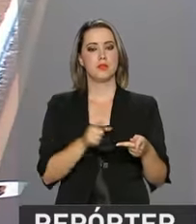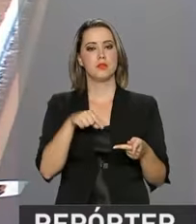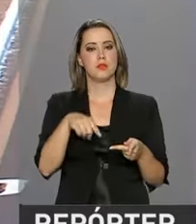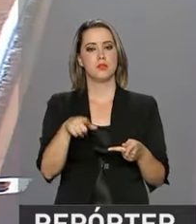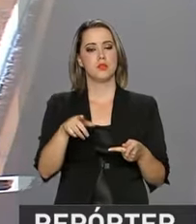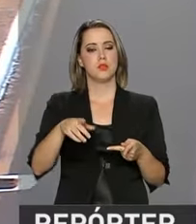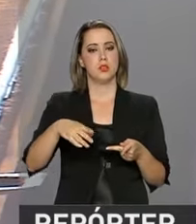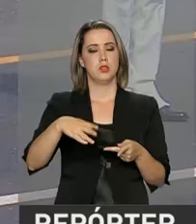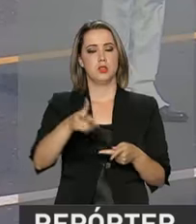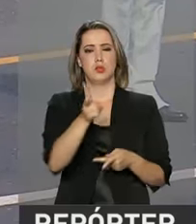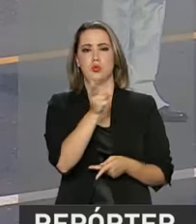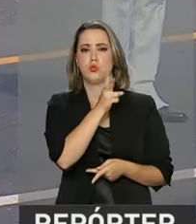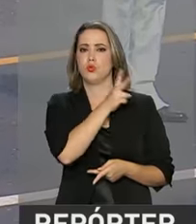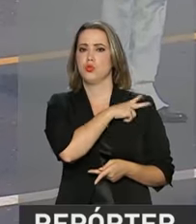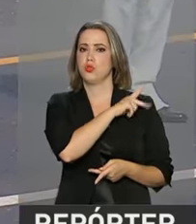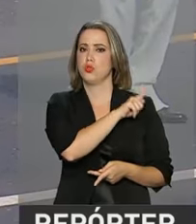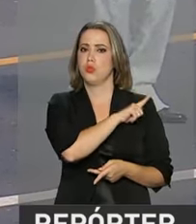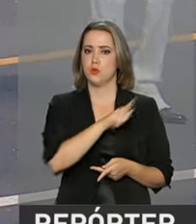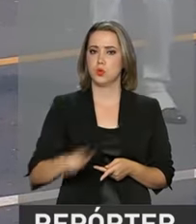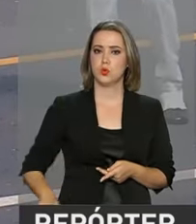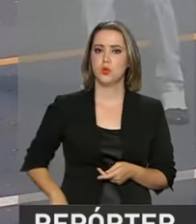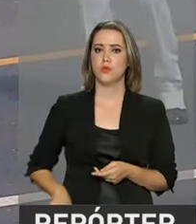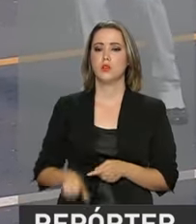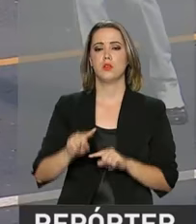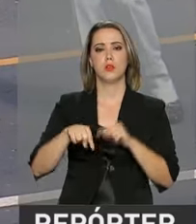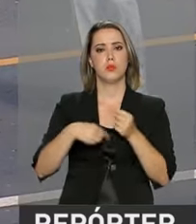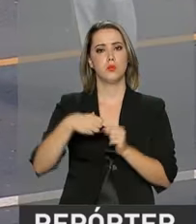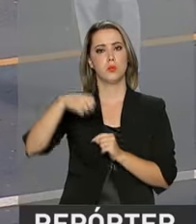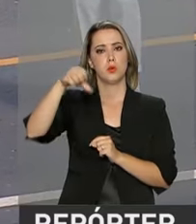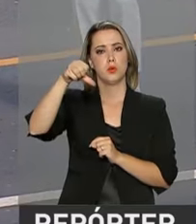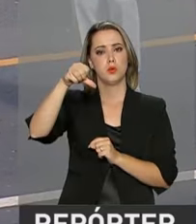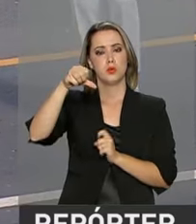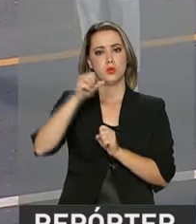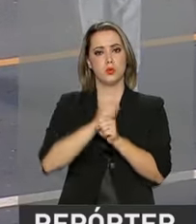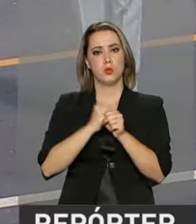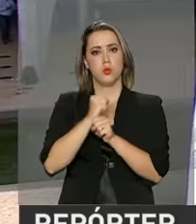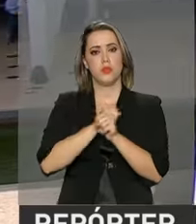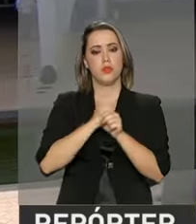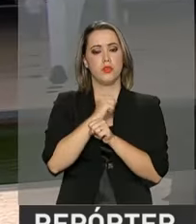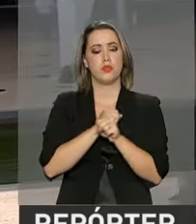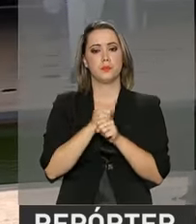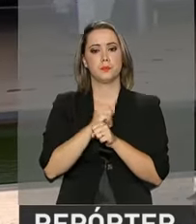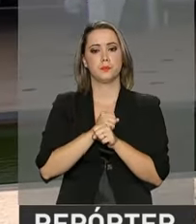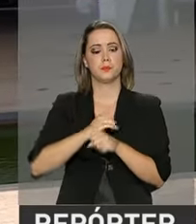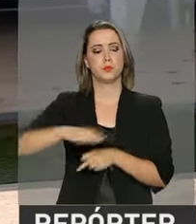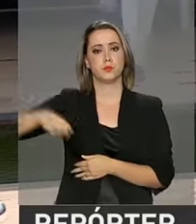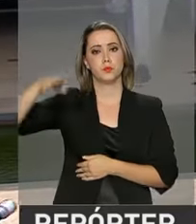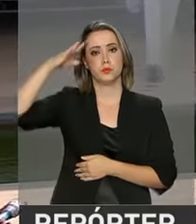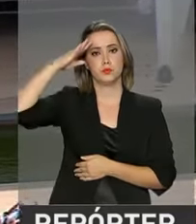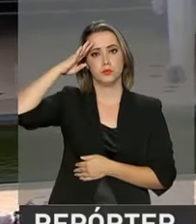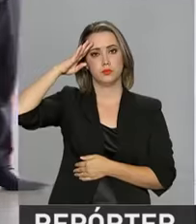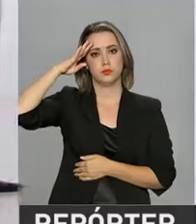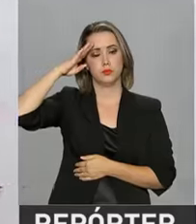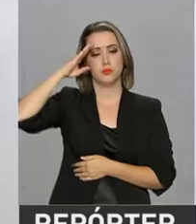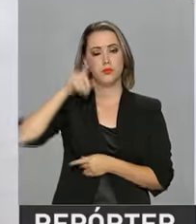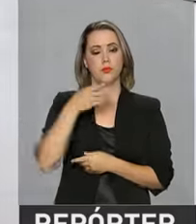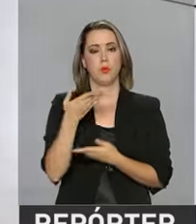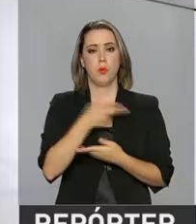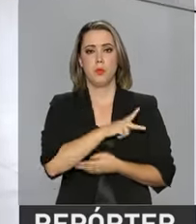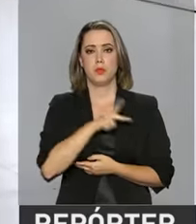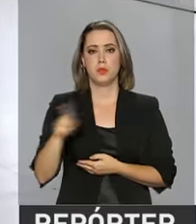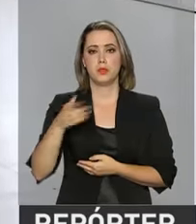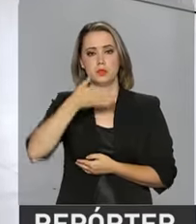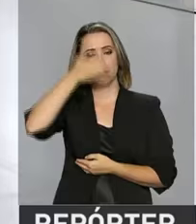espanhol ao brasil em nove anos mariano raroy foi recebido com honras de chefe de estado pelo presidente